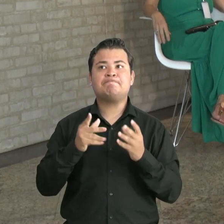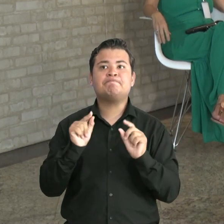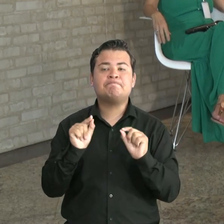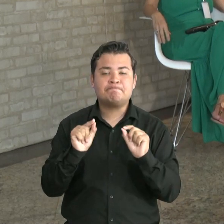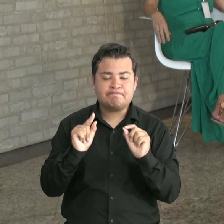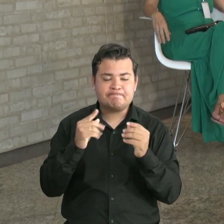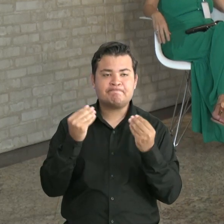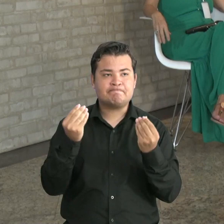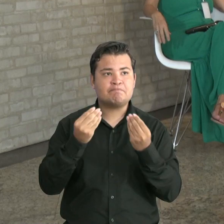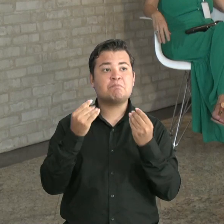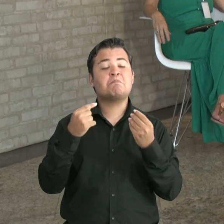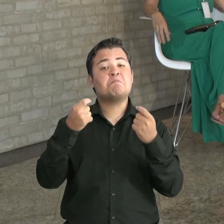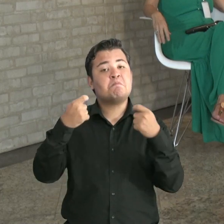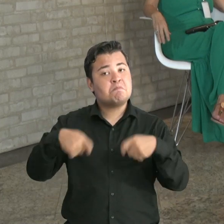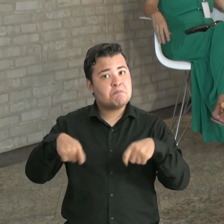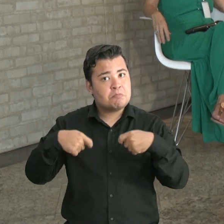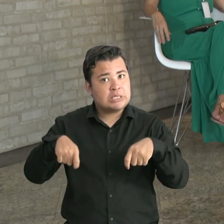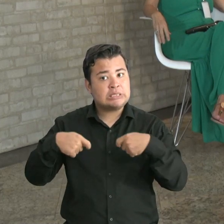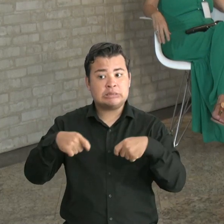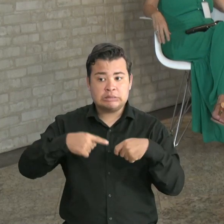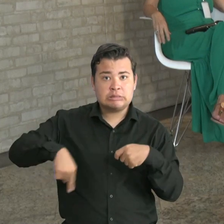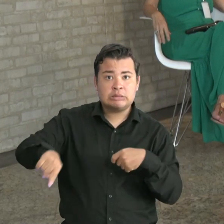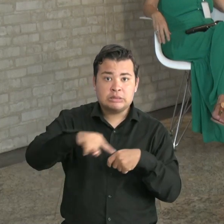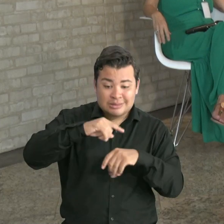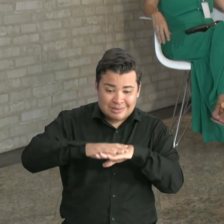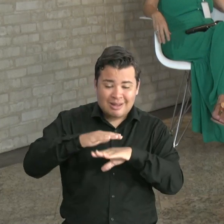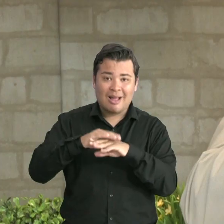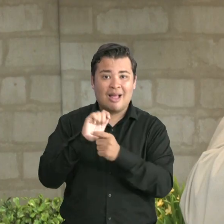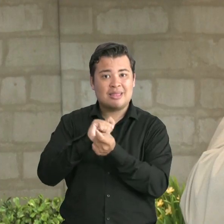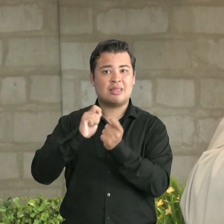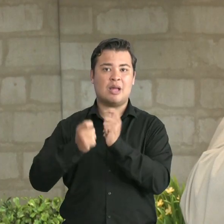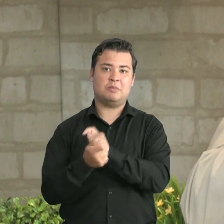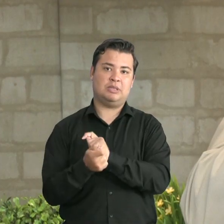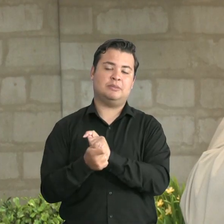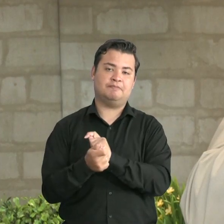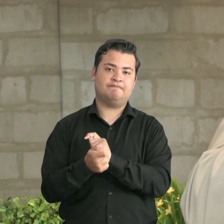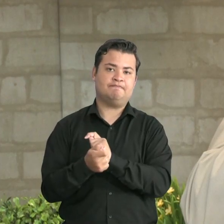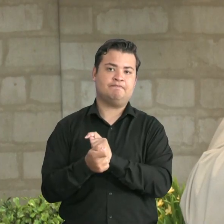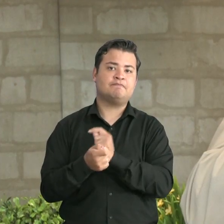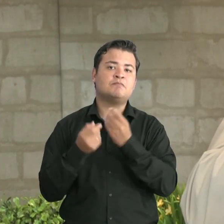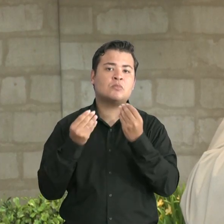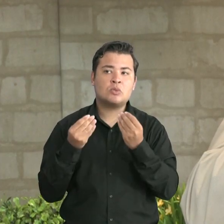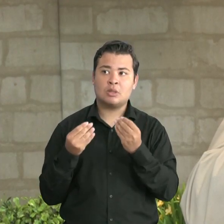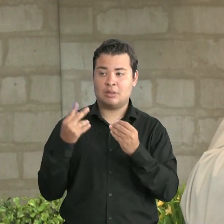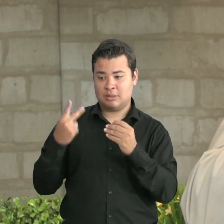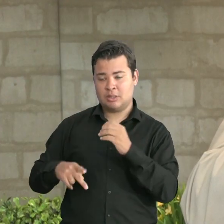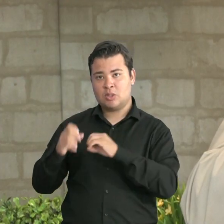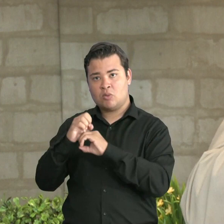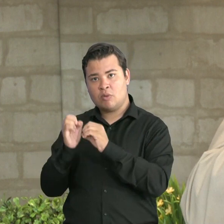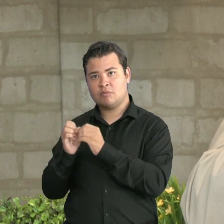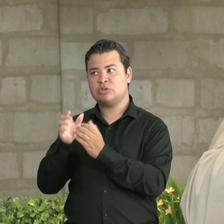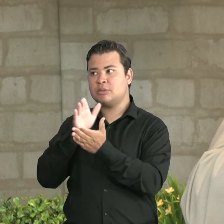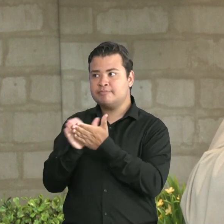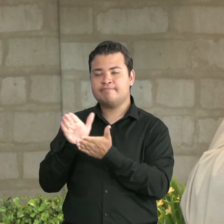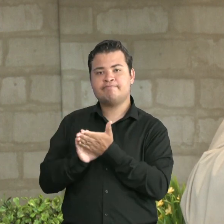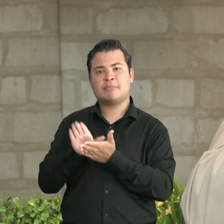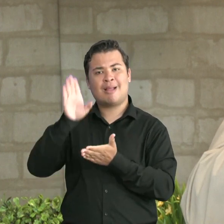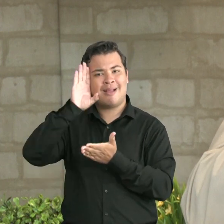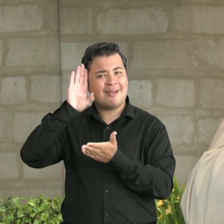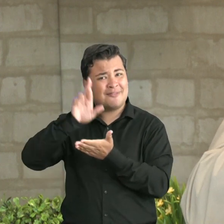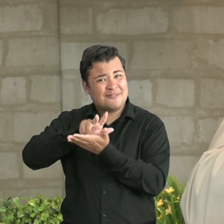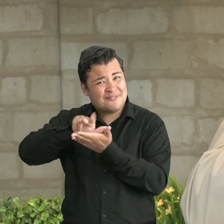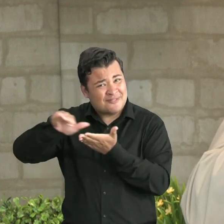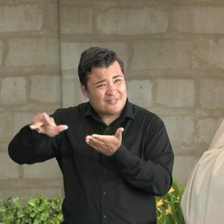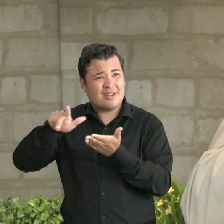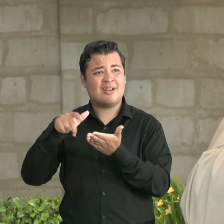uma necessidade de adaptação, não só em oferta de divulgação do que se faz aqui dentro, mas, pelo contrário, de adotar